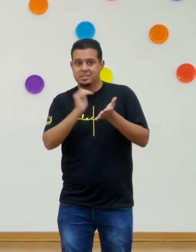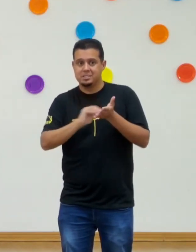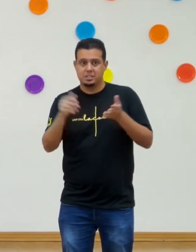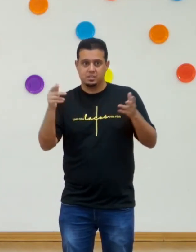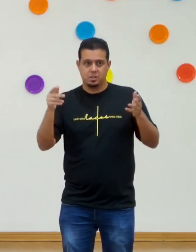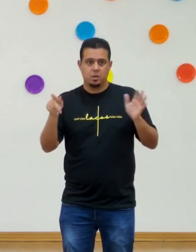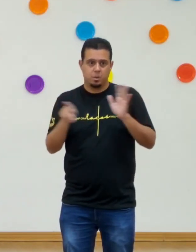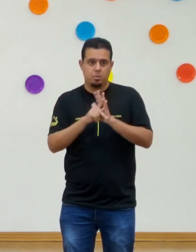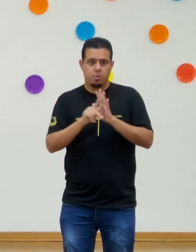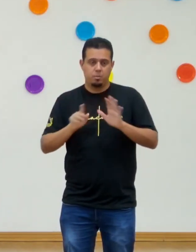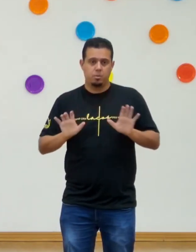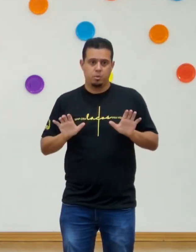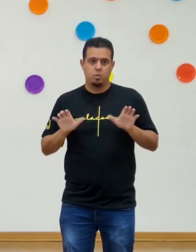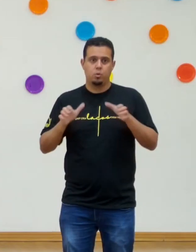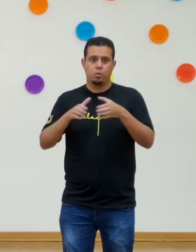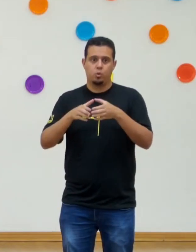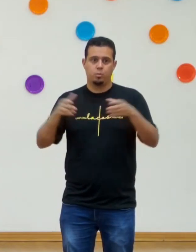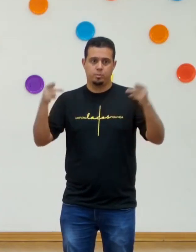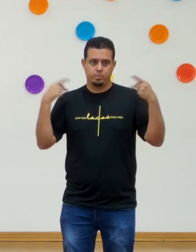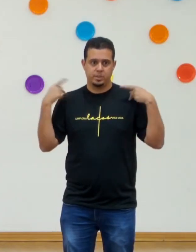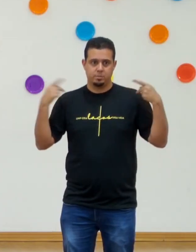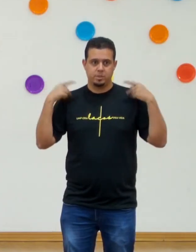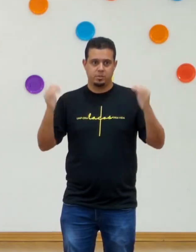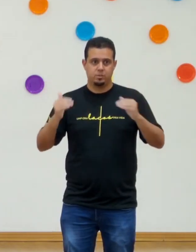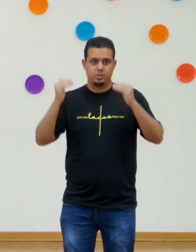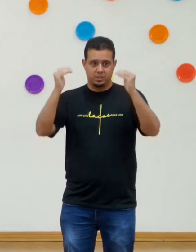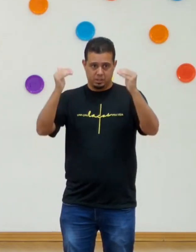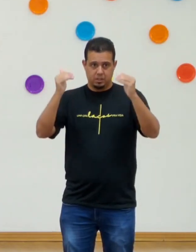presbiterial, Felipe, para que realize essa oração.